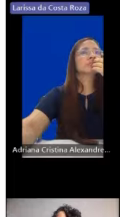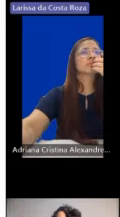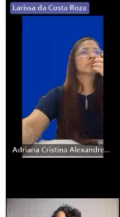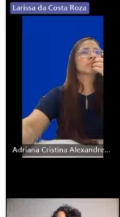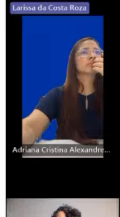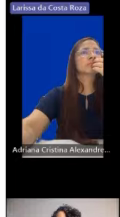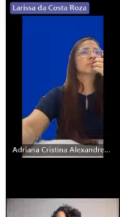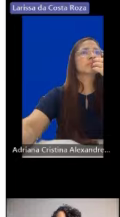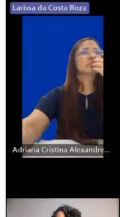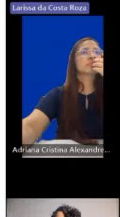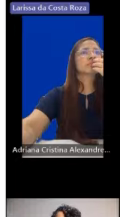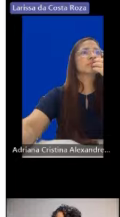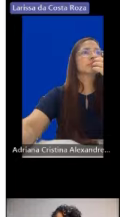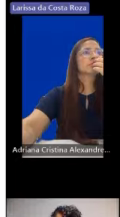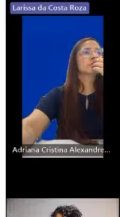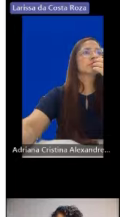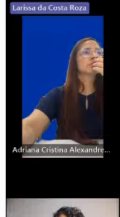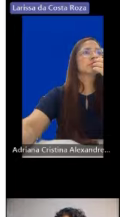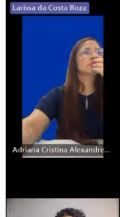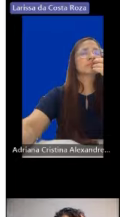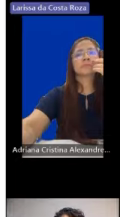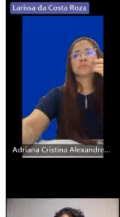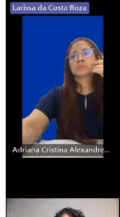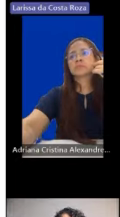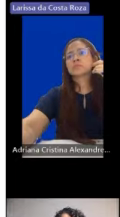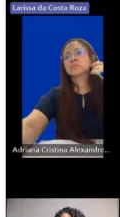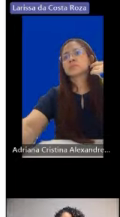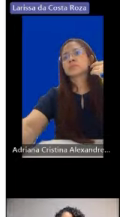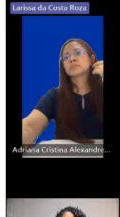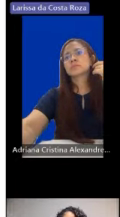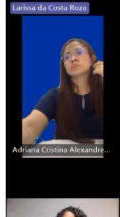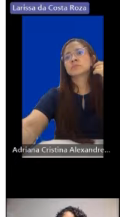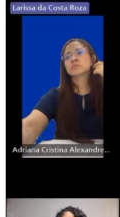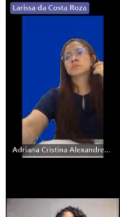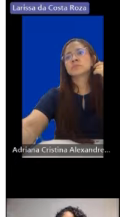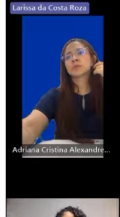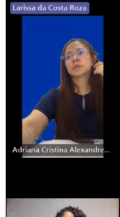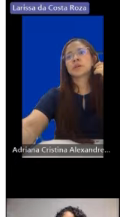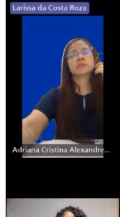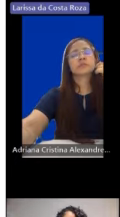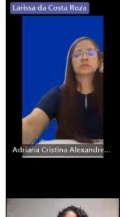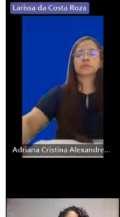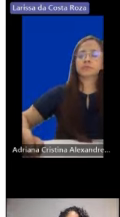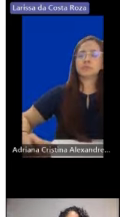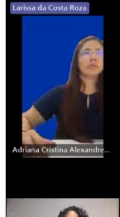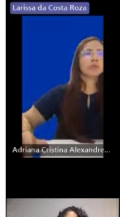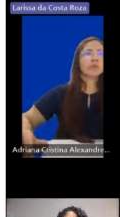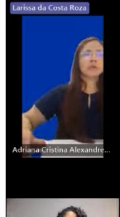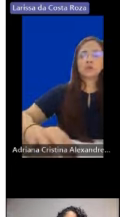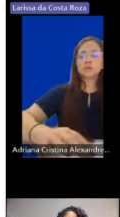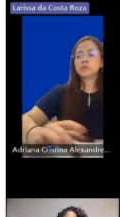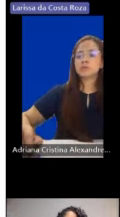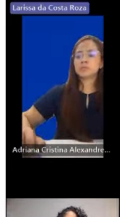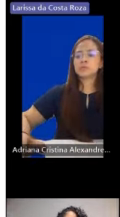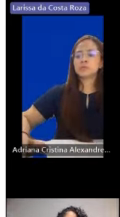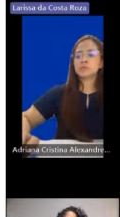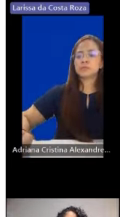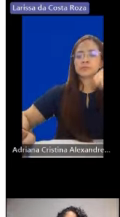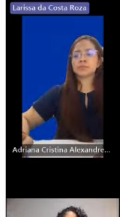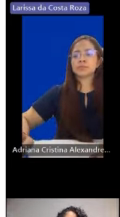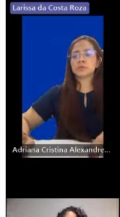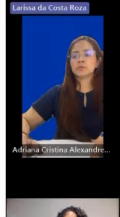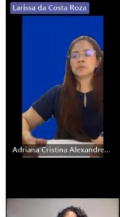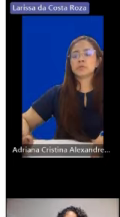foi usado, o que não vai estar ali, ou o que pode ter dado algum erro, né, naquele momento, enfim, tá? E aí a responsabilidade, né, a gente vai colocar, né, que é o enfermeiro que precisa